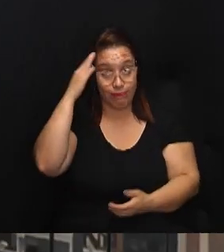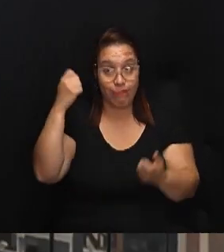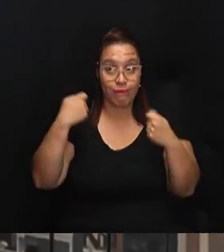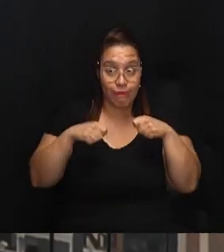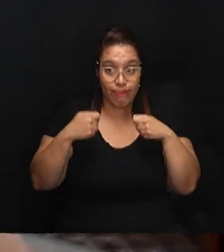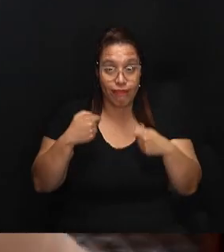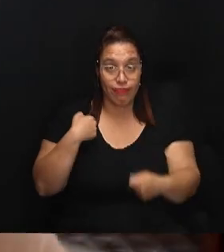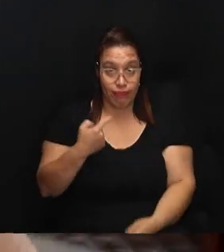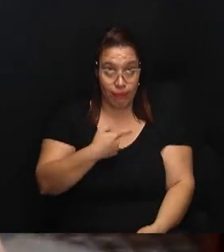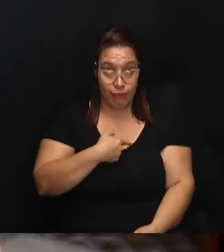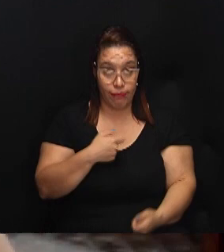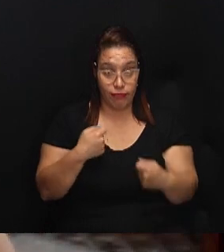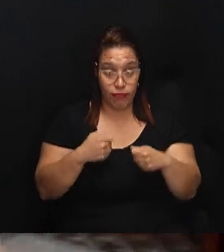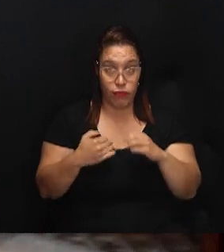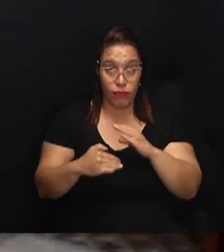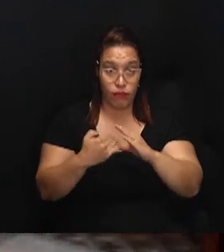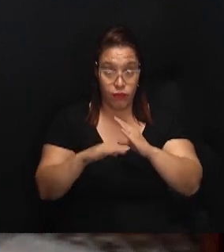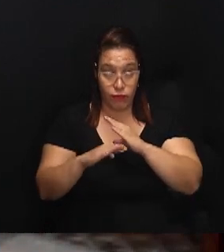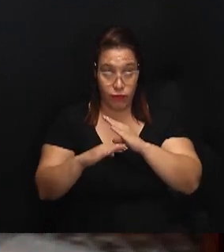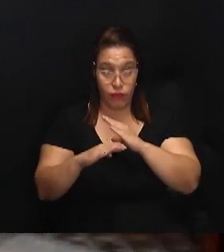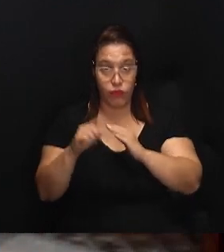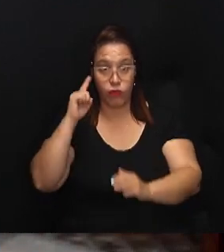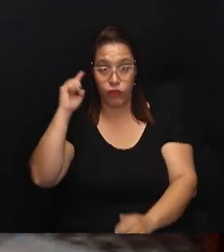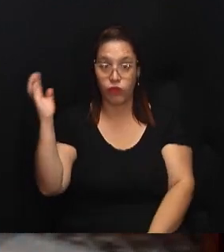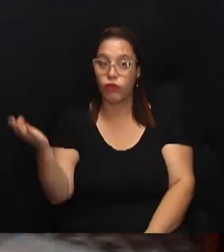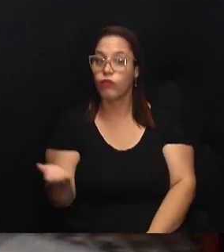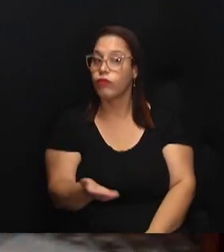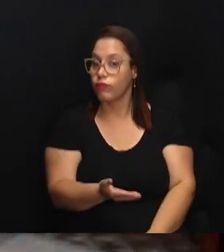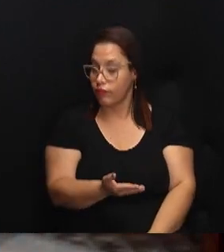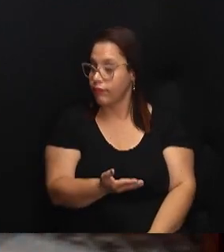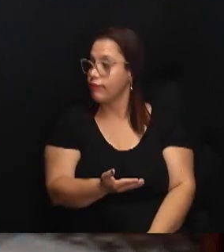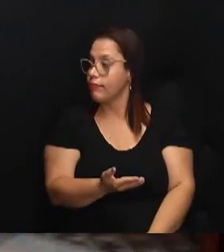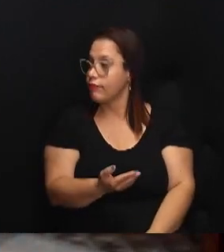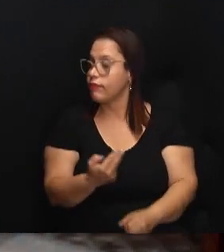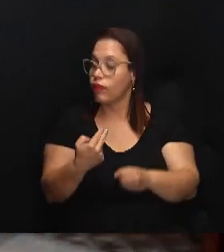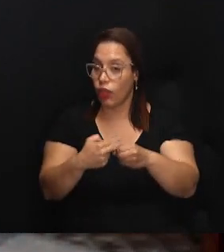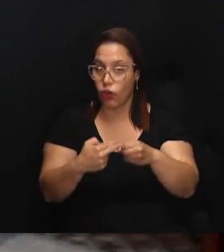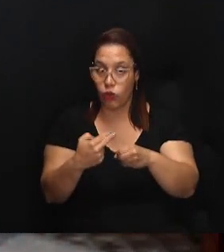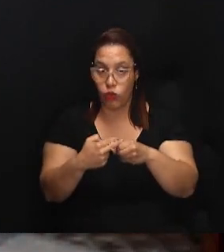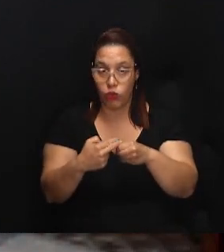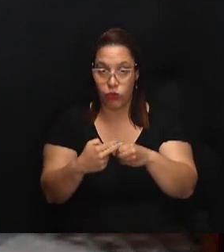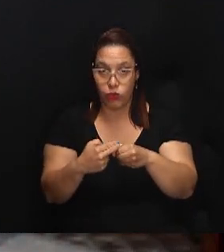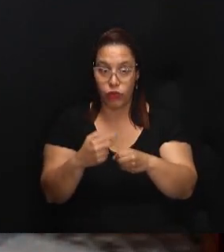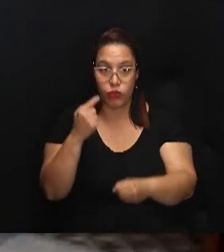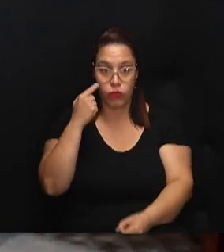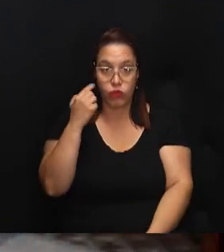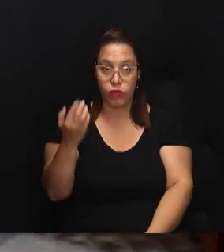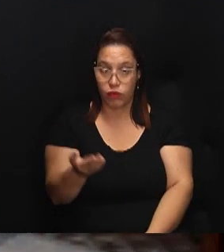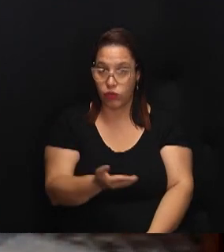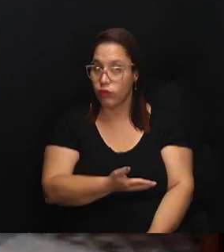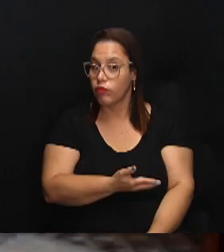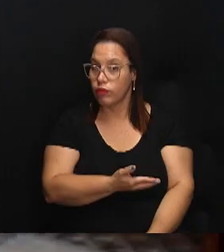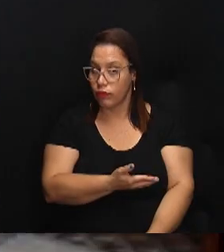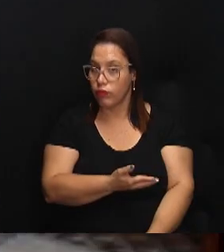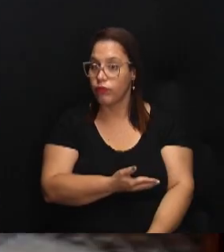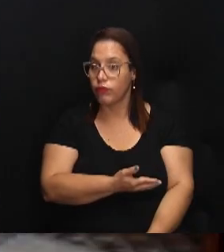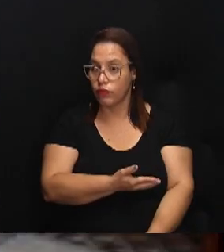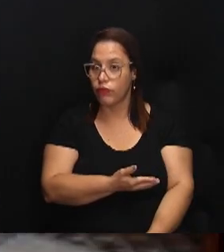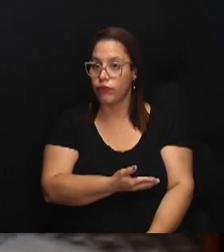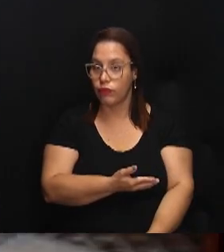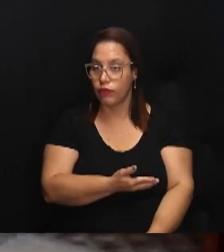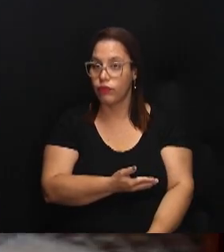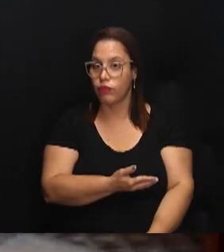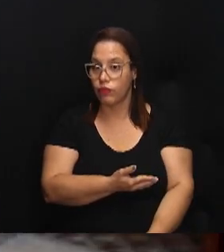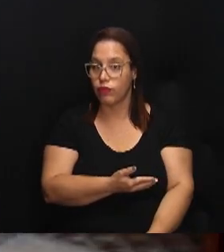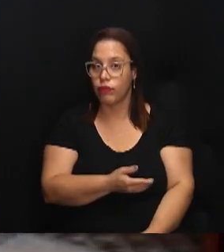Bom, quem quiser saber mais, principalmente sobre a minha área, pode me mandar um e-mail, eu estou aqui na Unicamp, e aí meu e-mail é